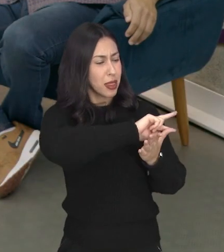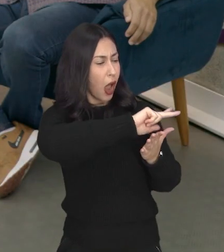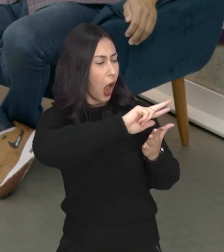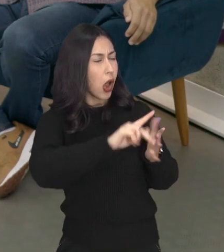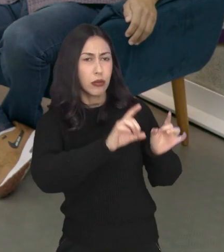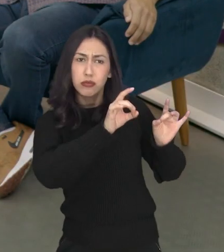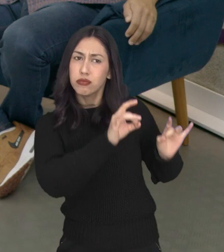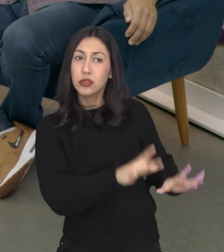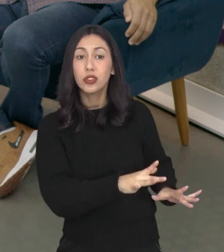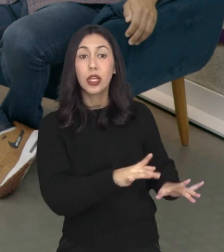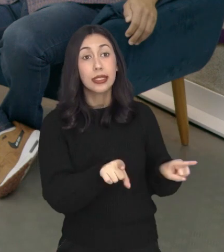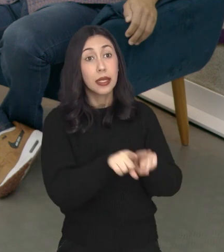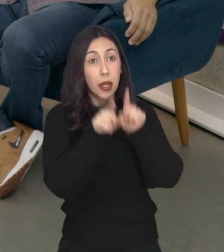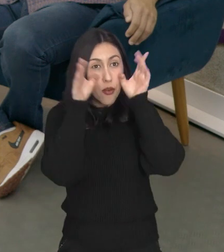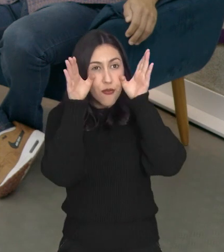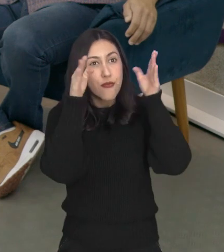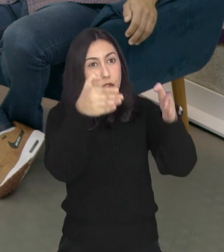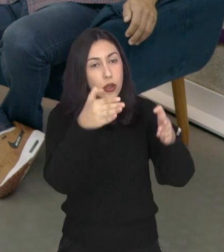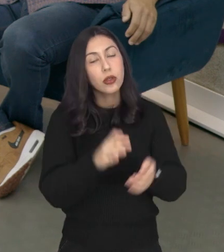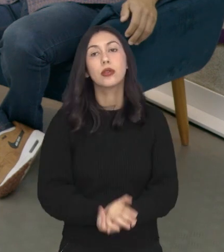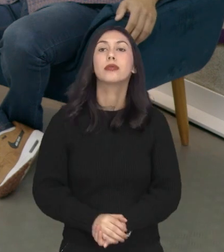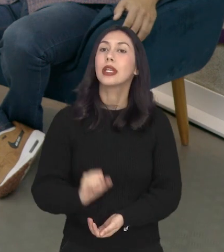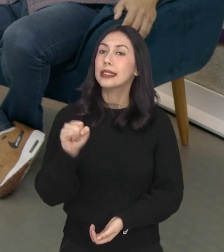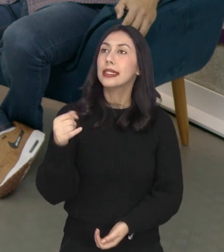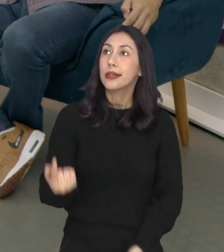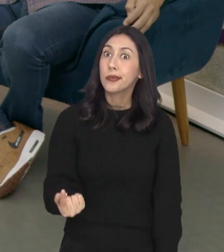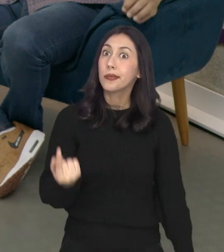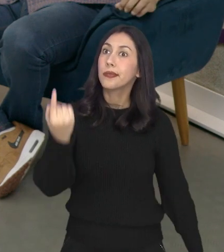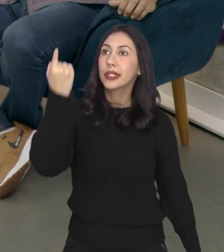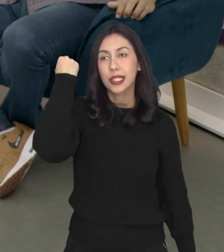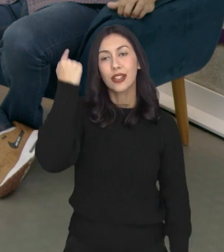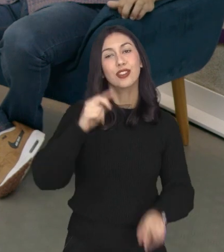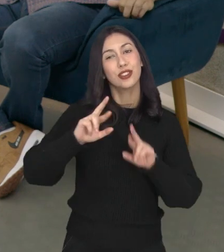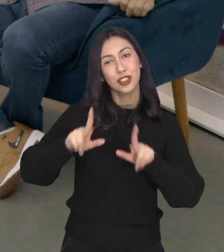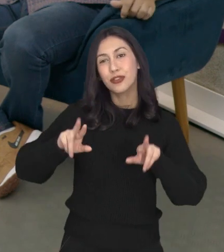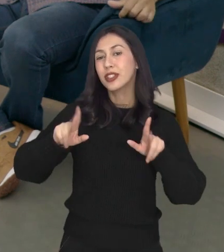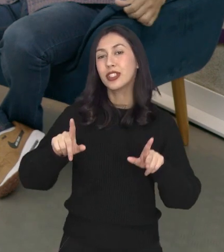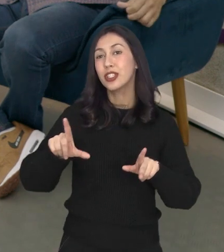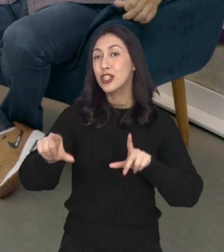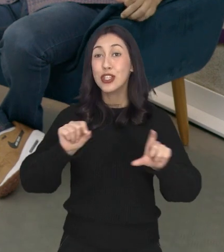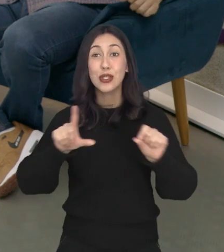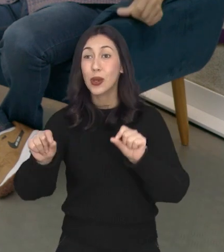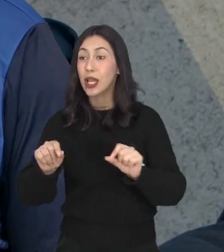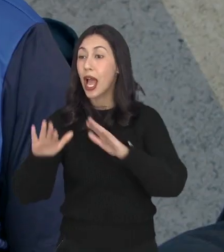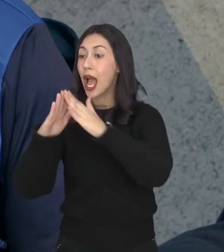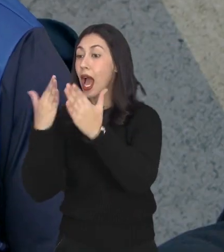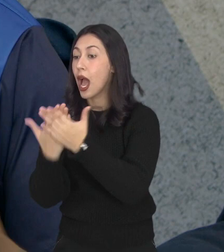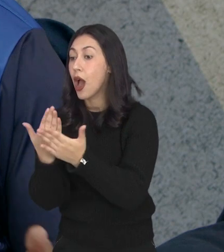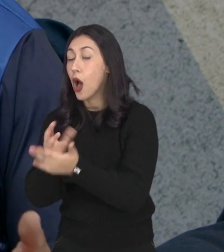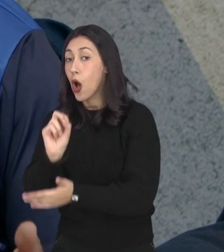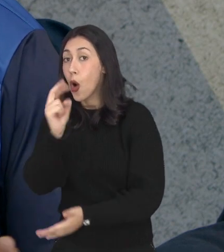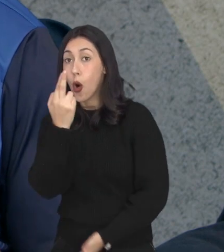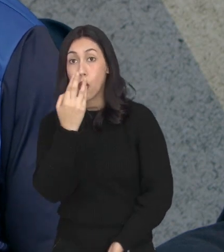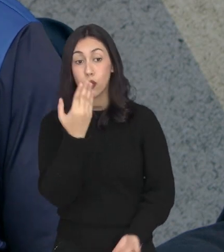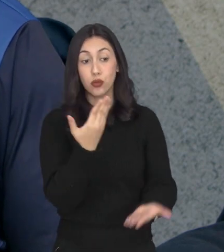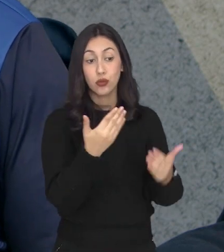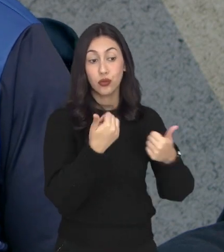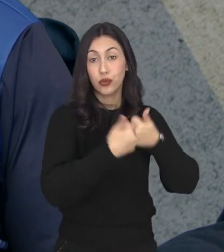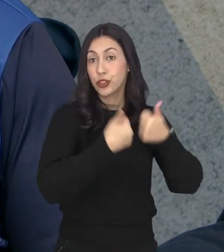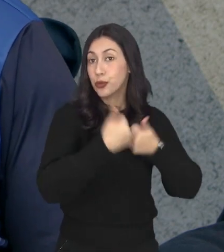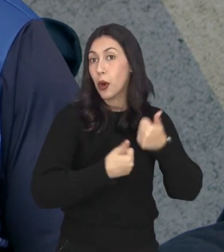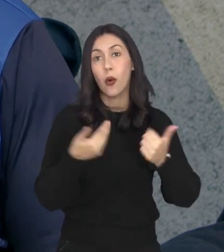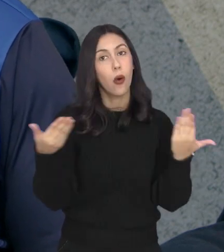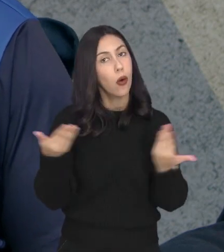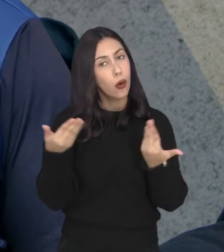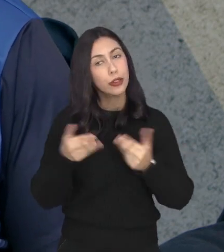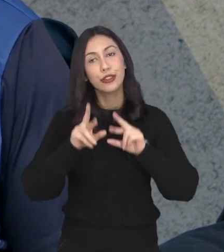que ter abdicação. Antigamente... E tem que focar, né? Antigamente nem tanto, né, Charles? Antigamente você fazia a escolha, ou estudava ou jogava futebol. Sim,